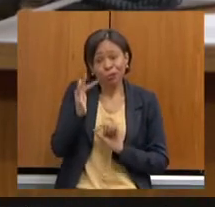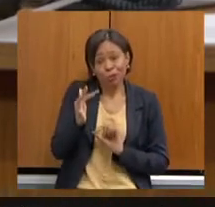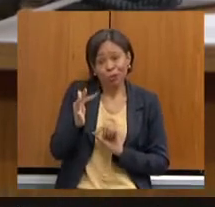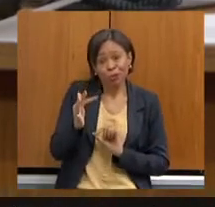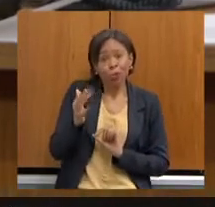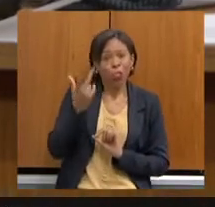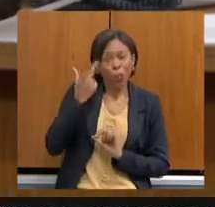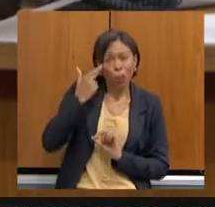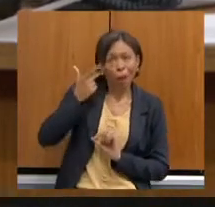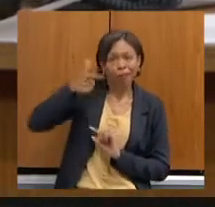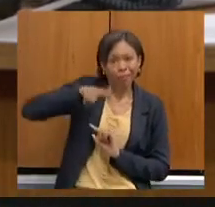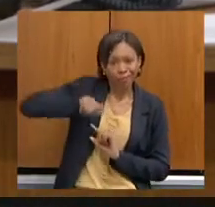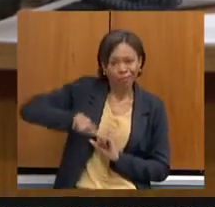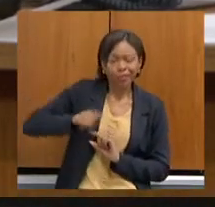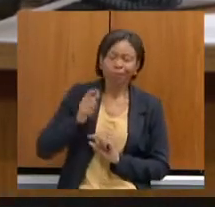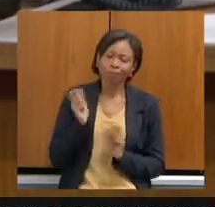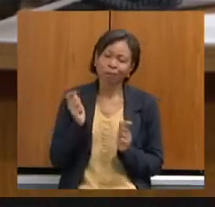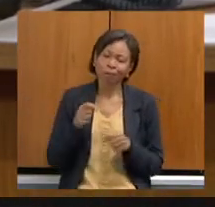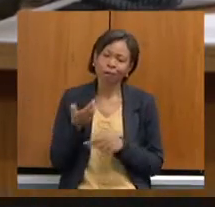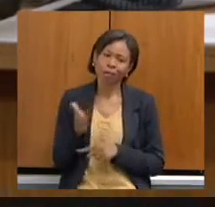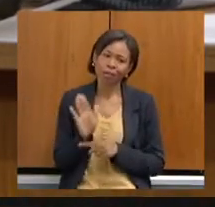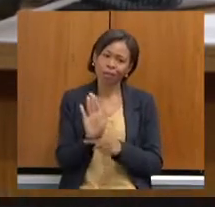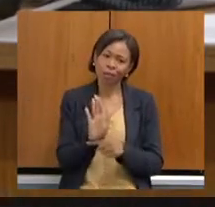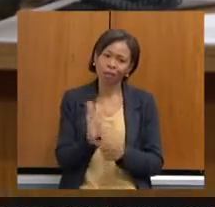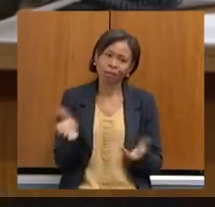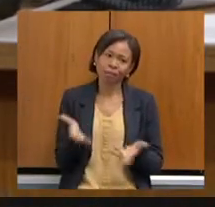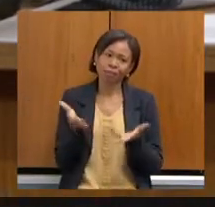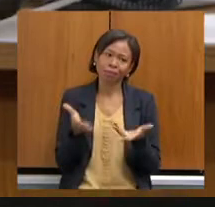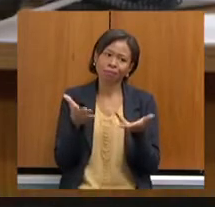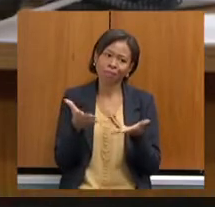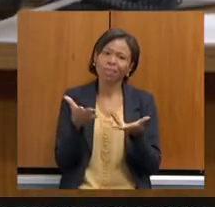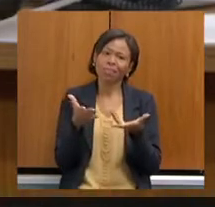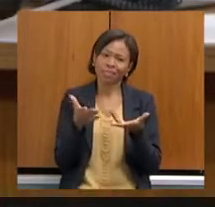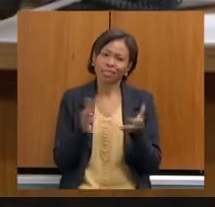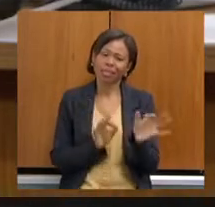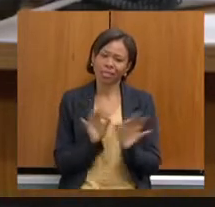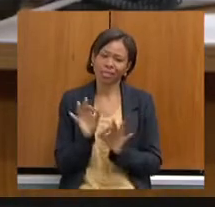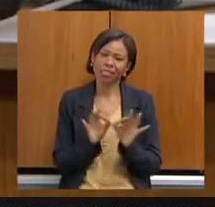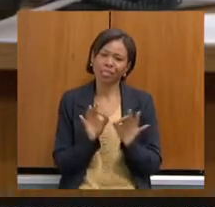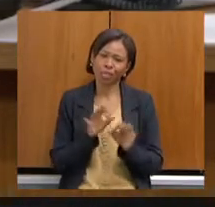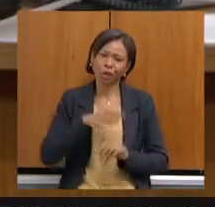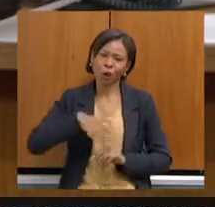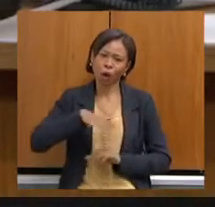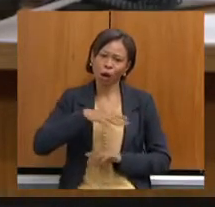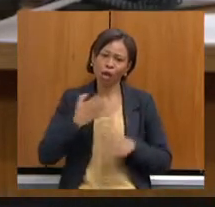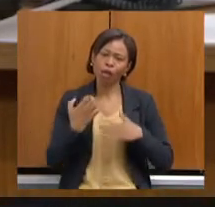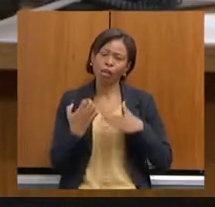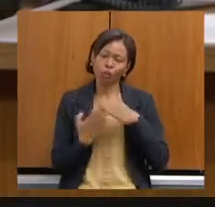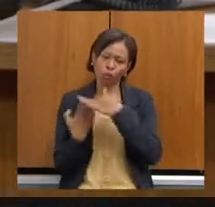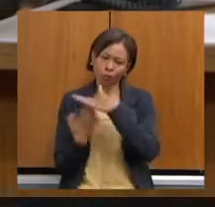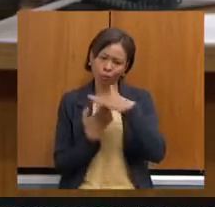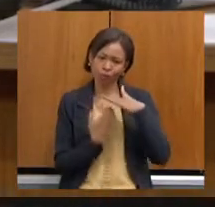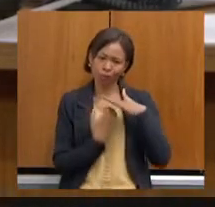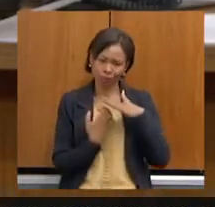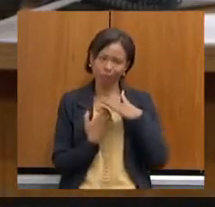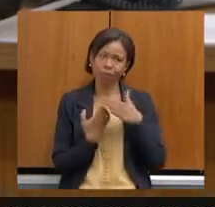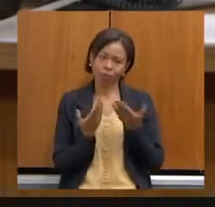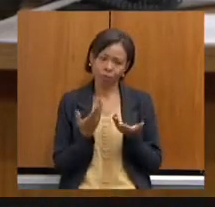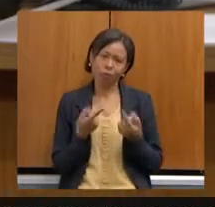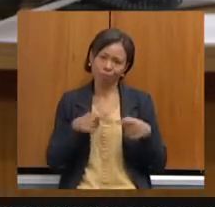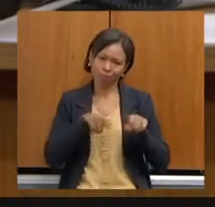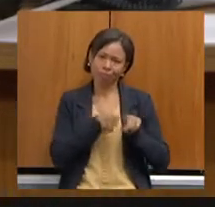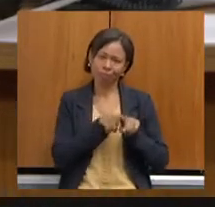possa incentivar essa organização dos consórcios que com certeza vai ajudar muito em qual